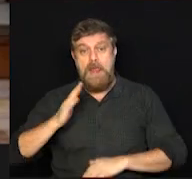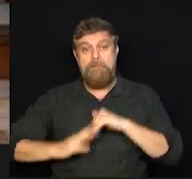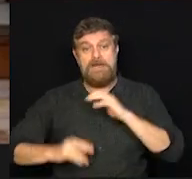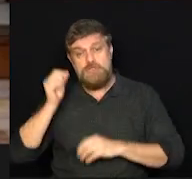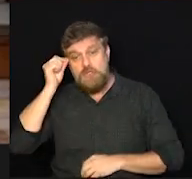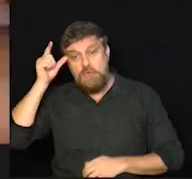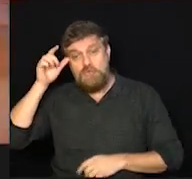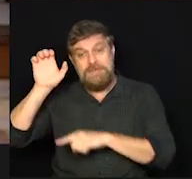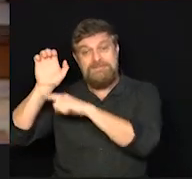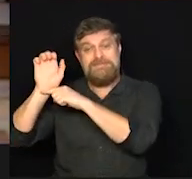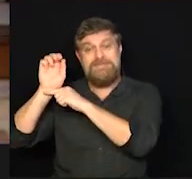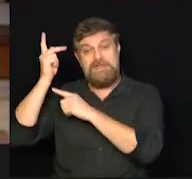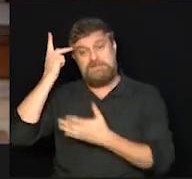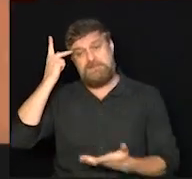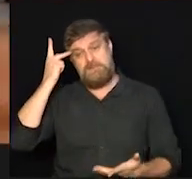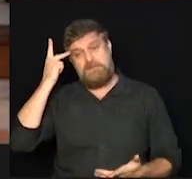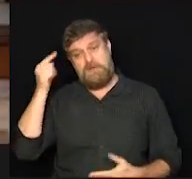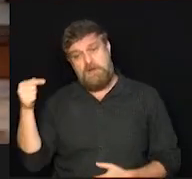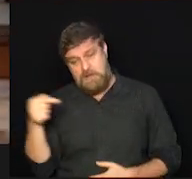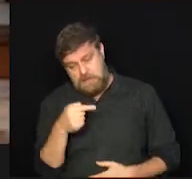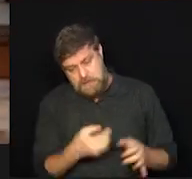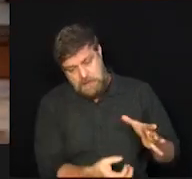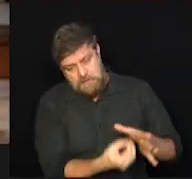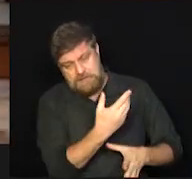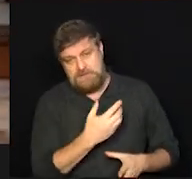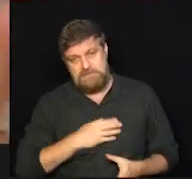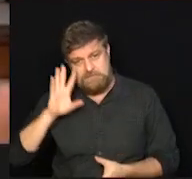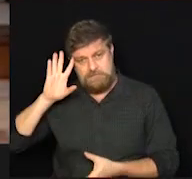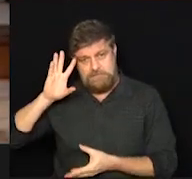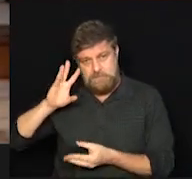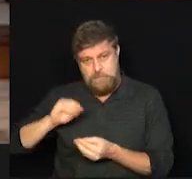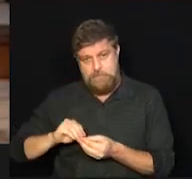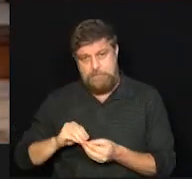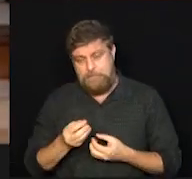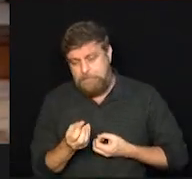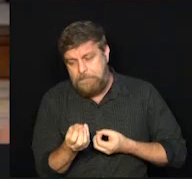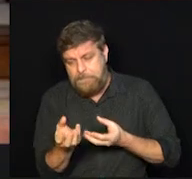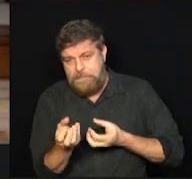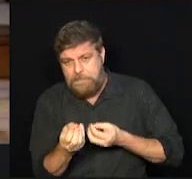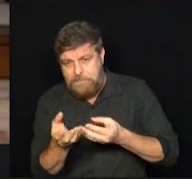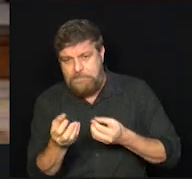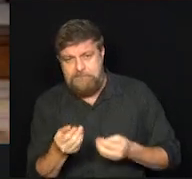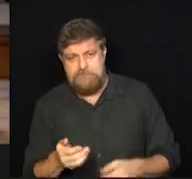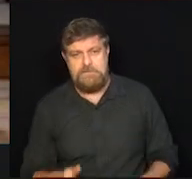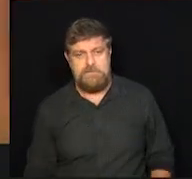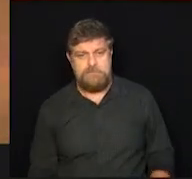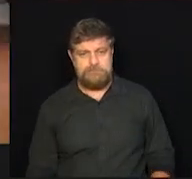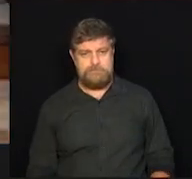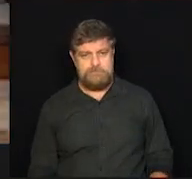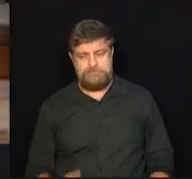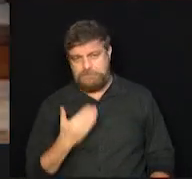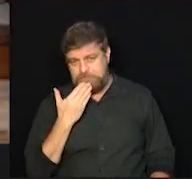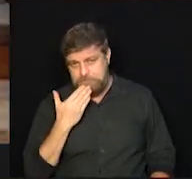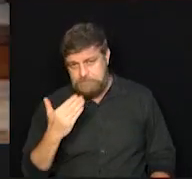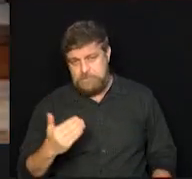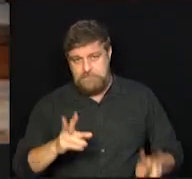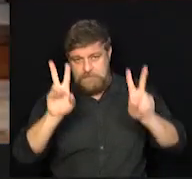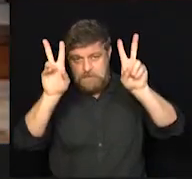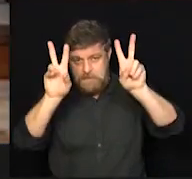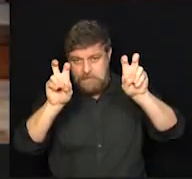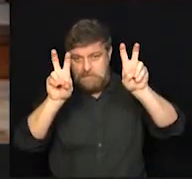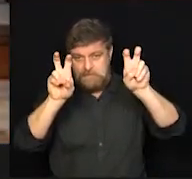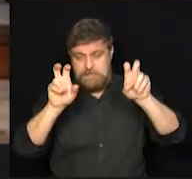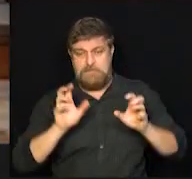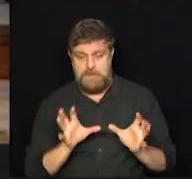e então né Pra finalizar eu vim fazer essa colocação atitude informe mesmo pedir que esse tema possa ser